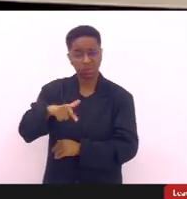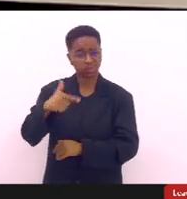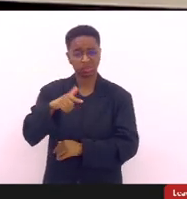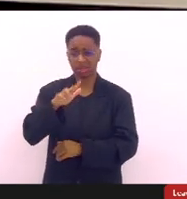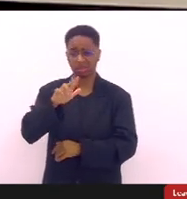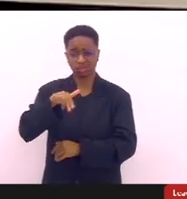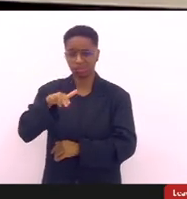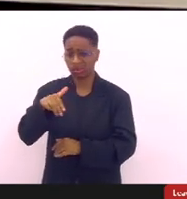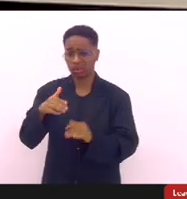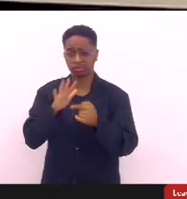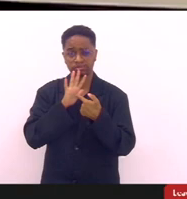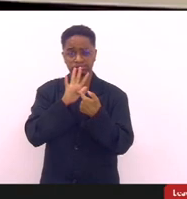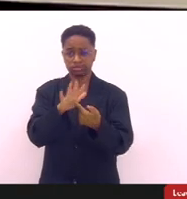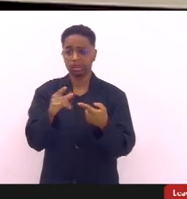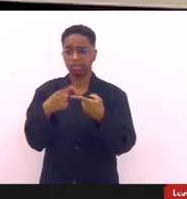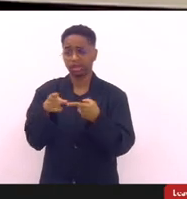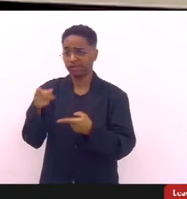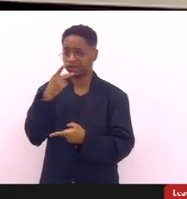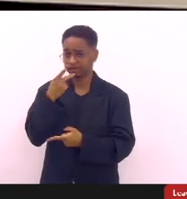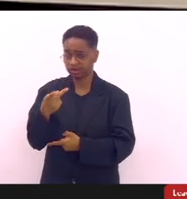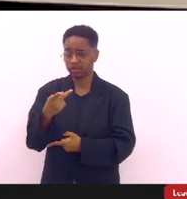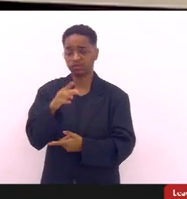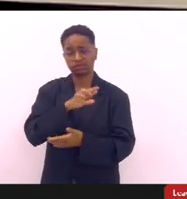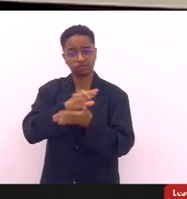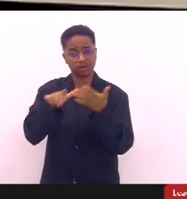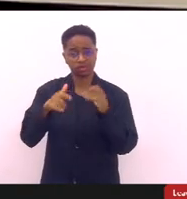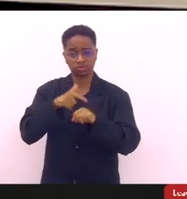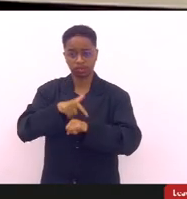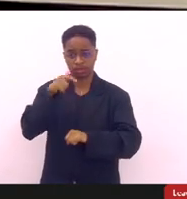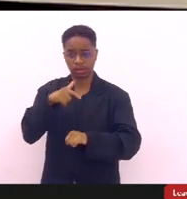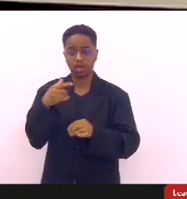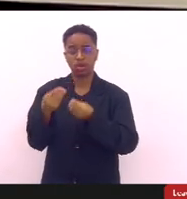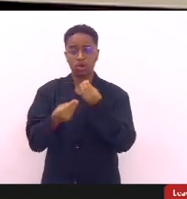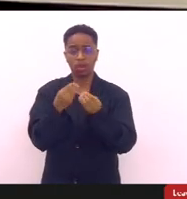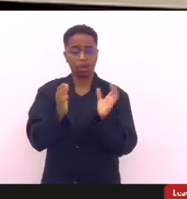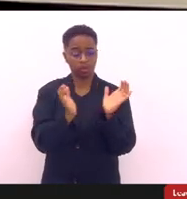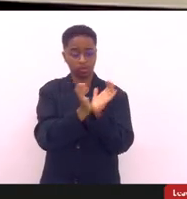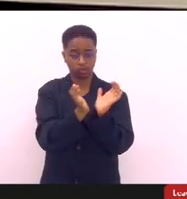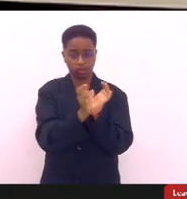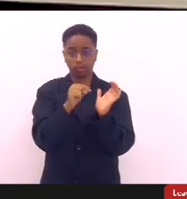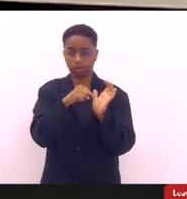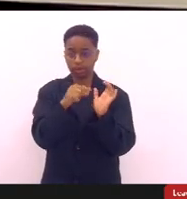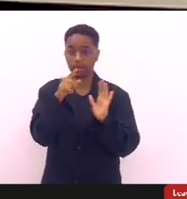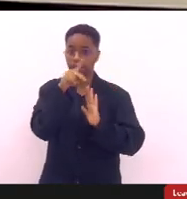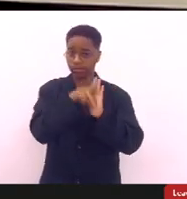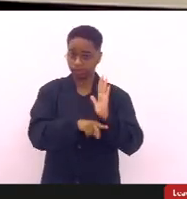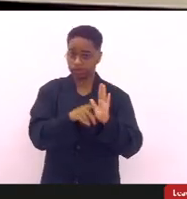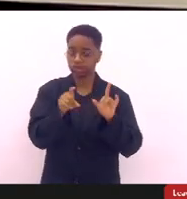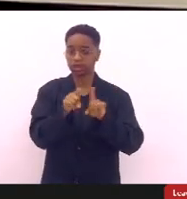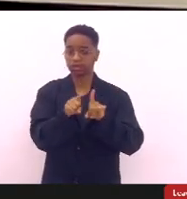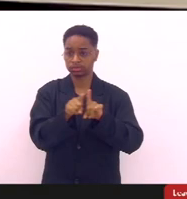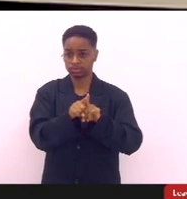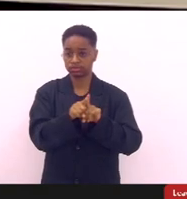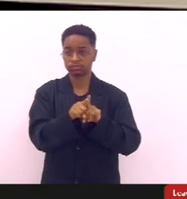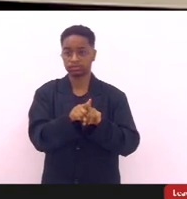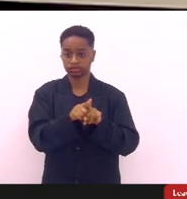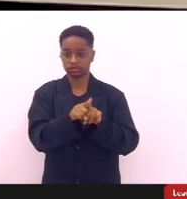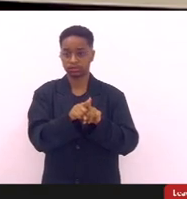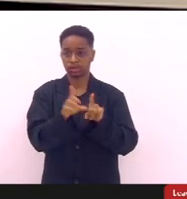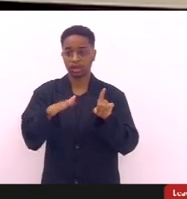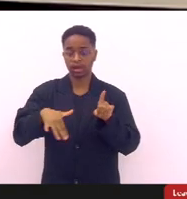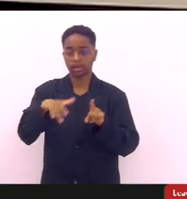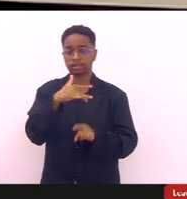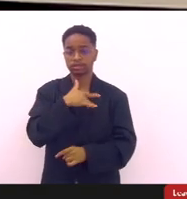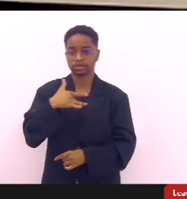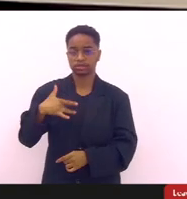apresentado. Ele citou mais de uma vez um diagnóstico da equipe do projeto sobre a saúde